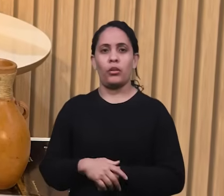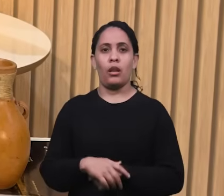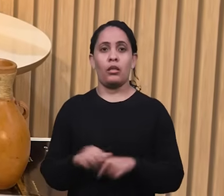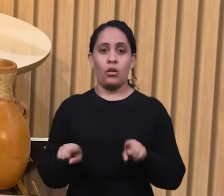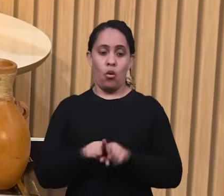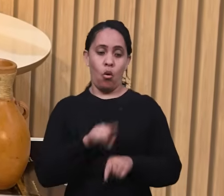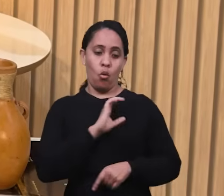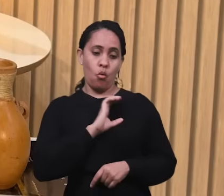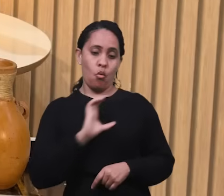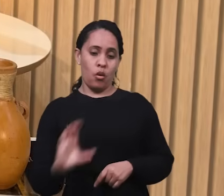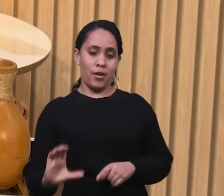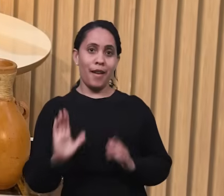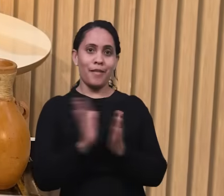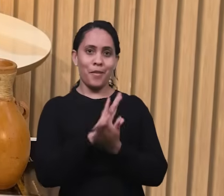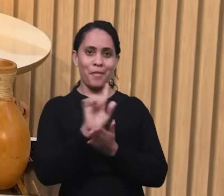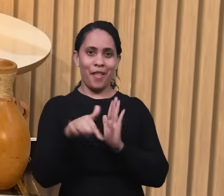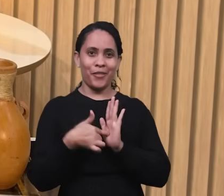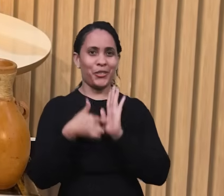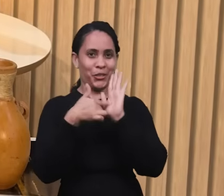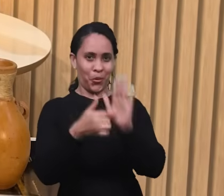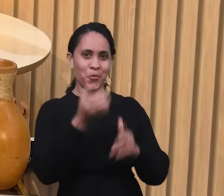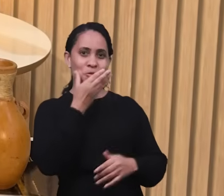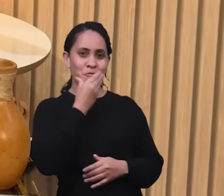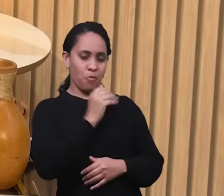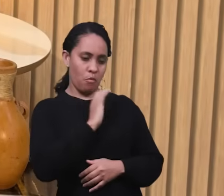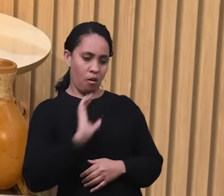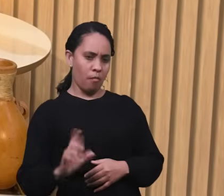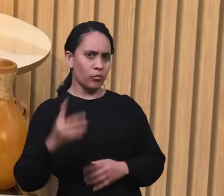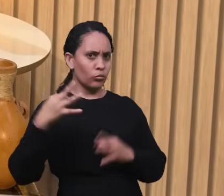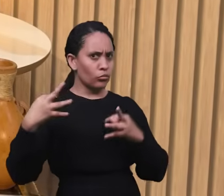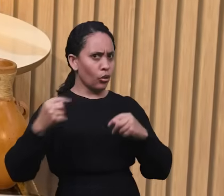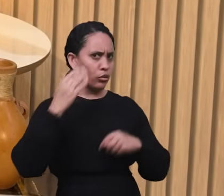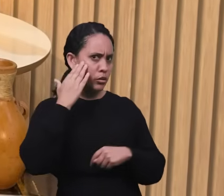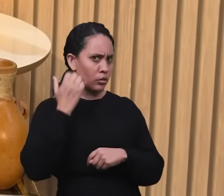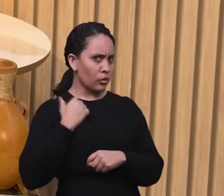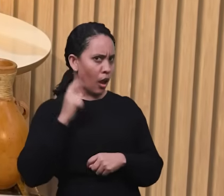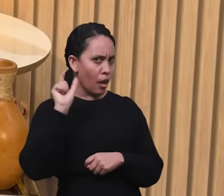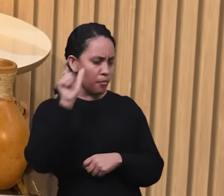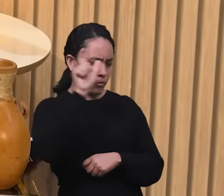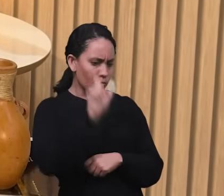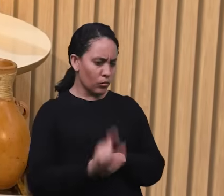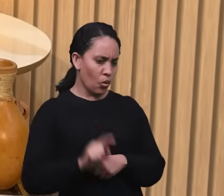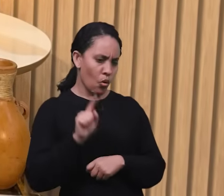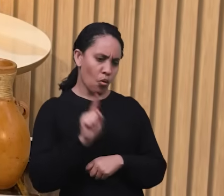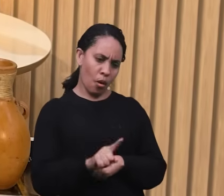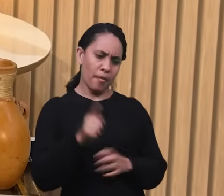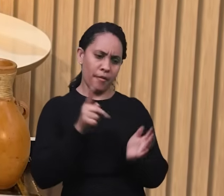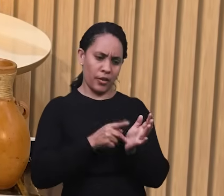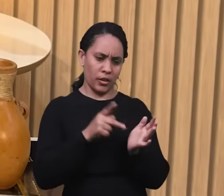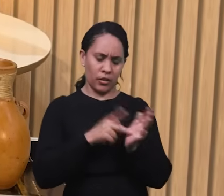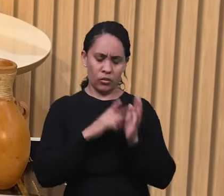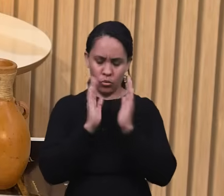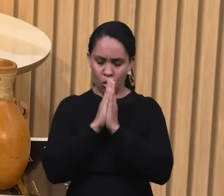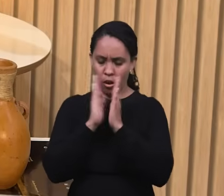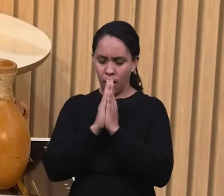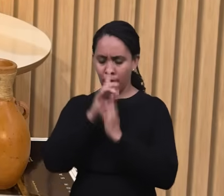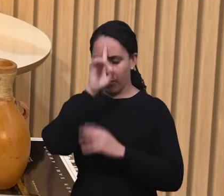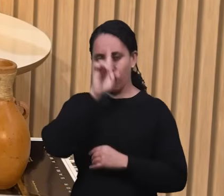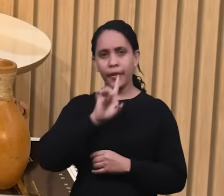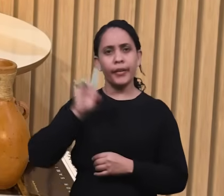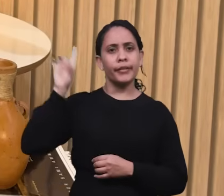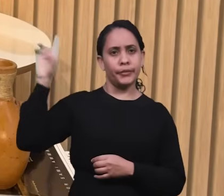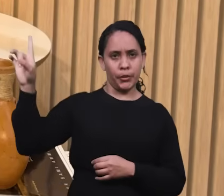na Bíblia. Cornélio, como sabem, era um homem sincero que estava orando a Deus